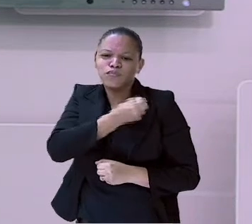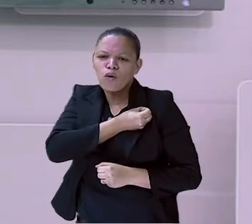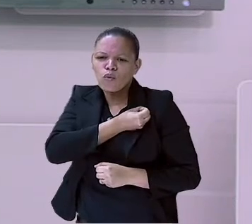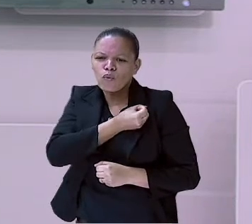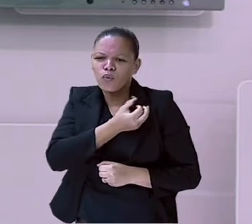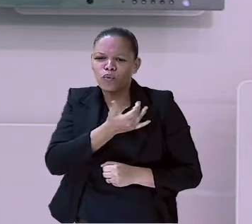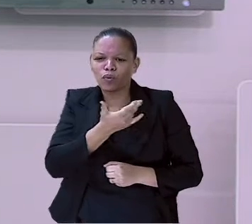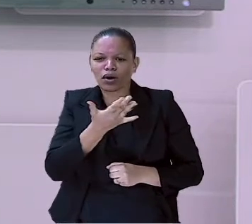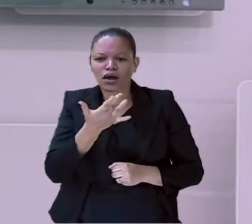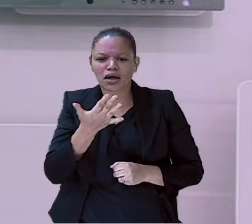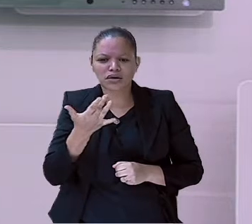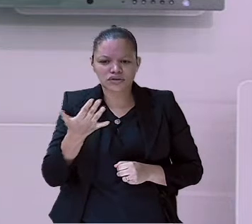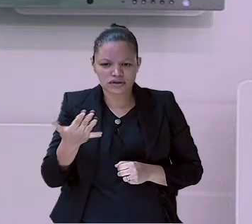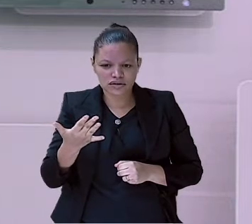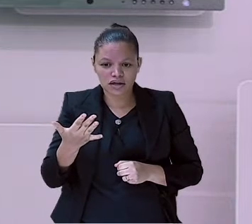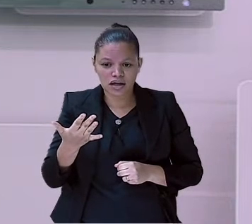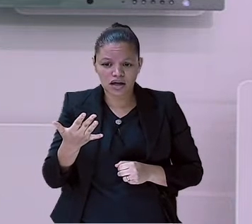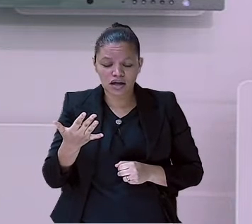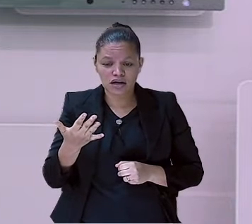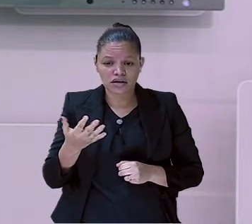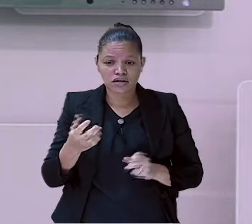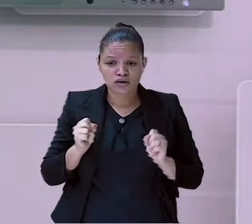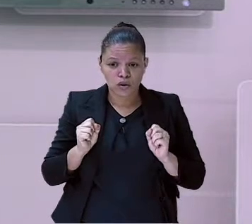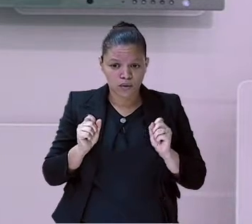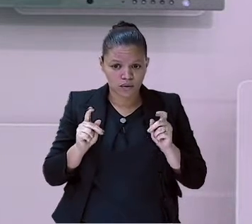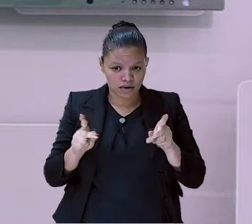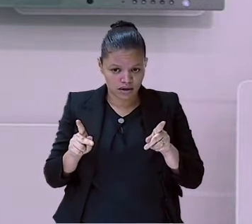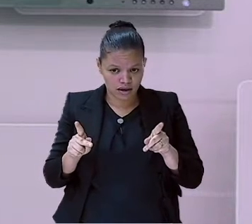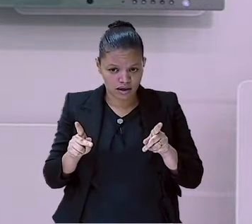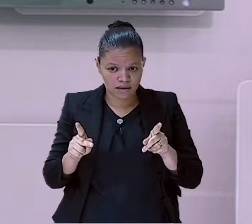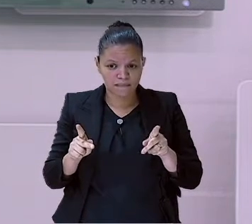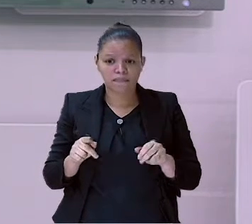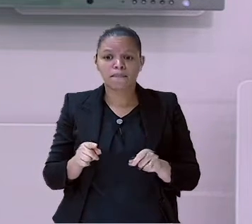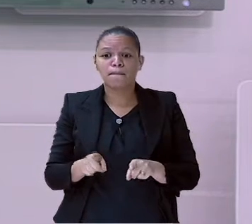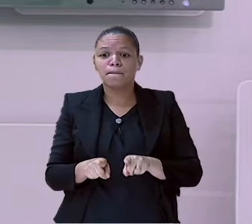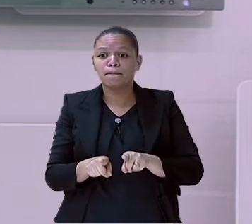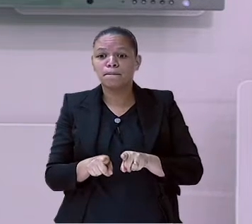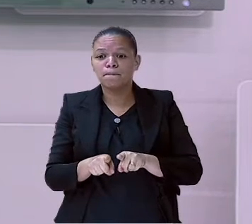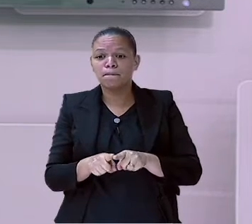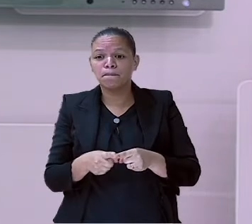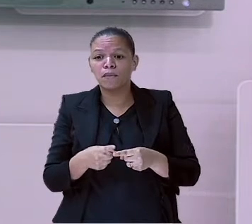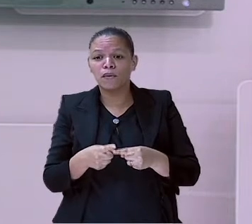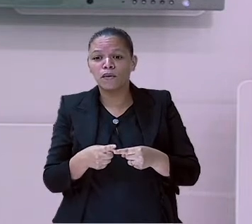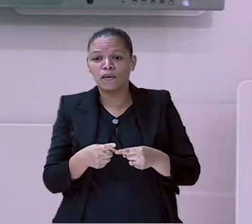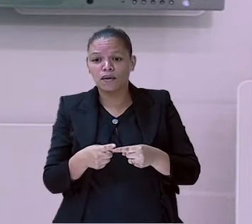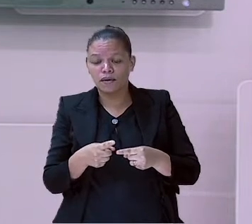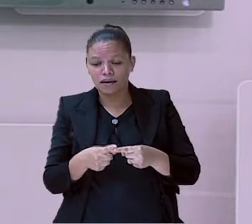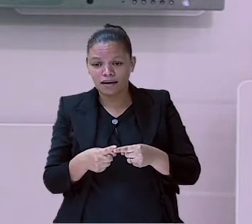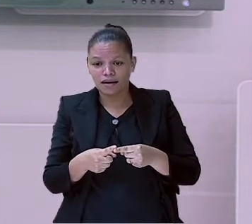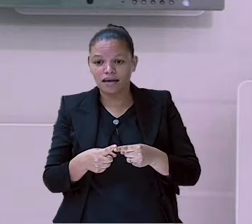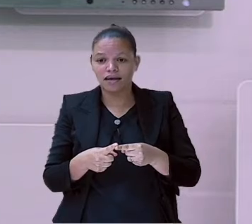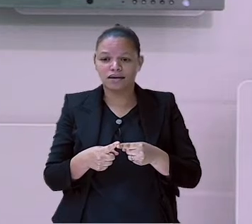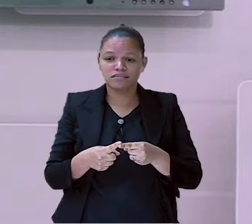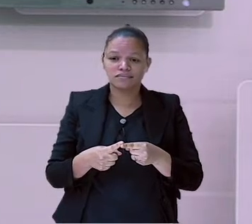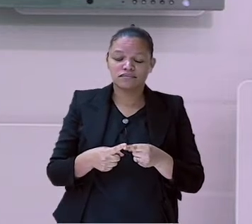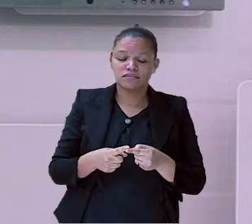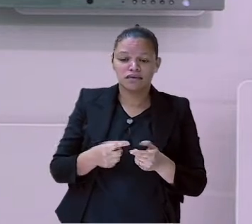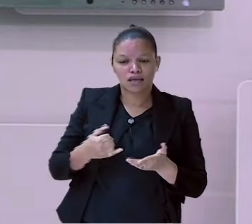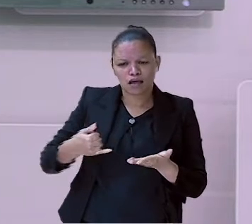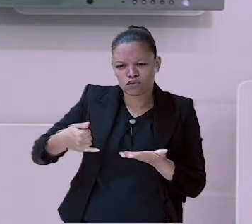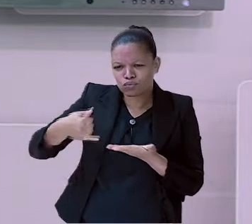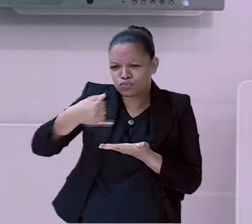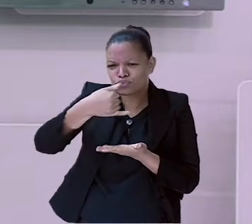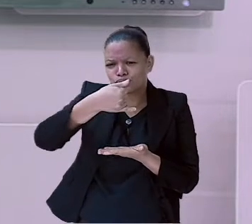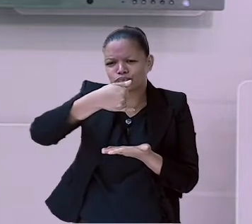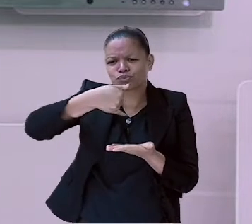menor quantidade, tá? Somente 1 porção diária de óleos e gorduras e 1 porção